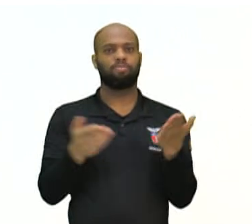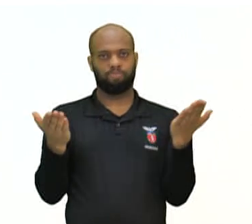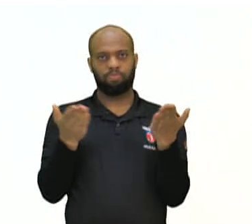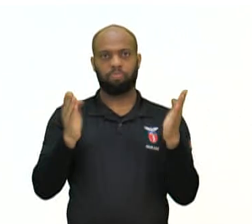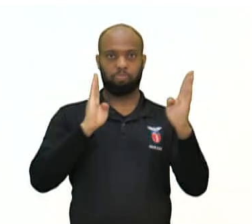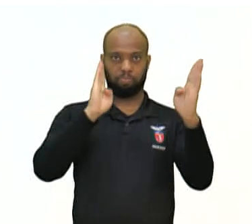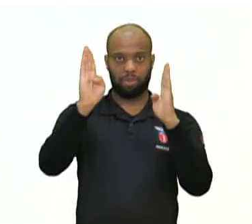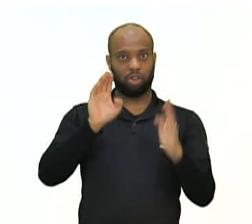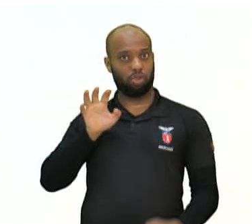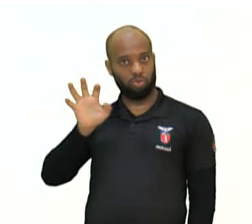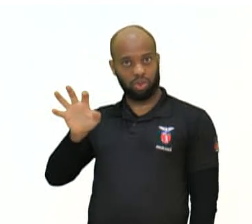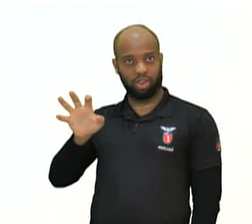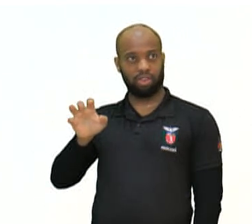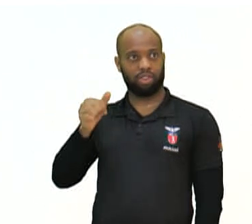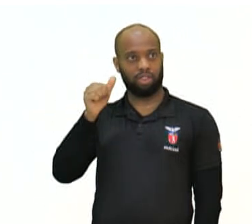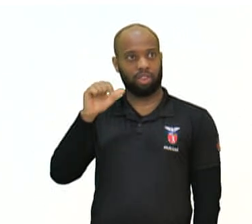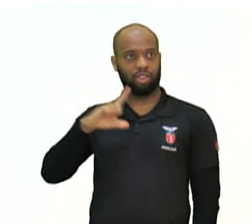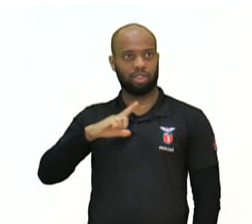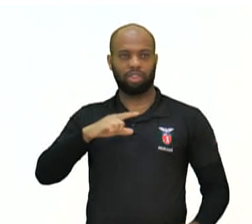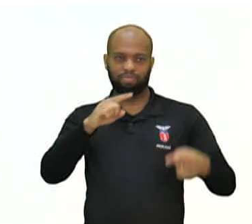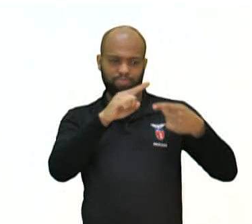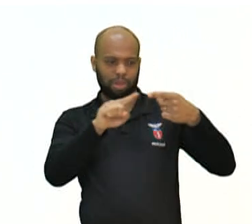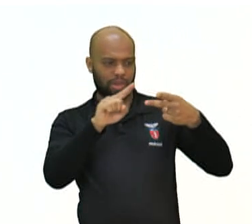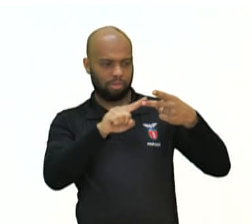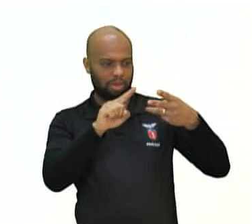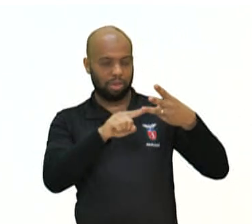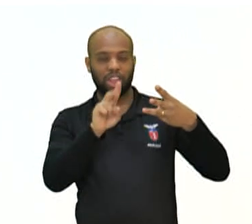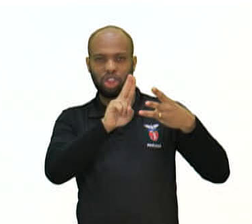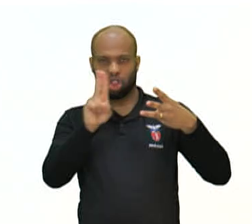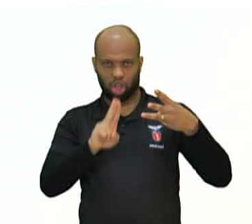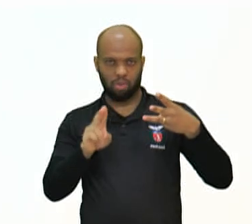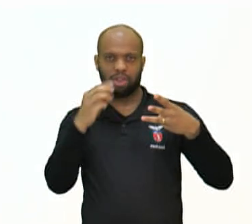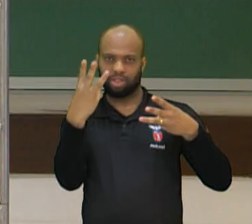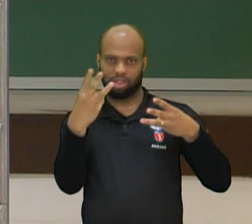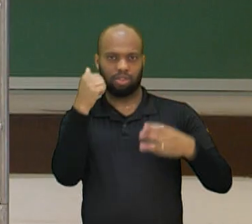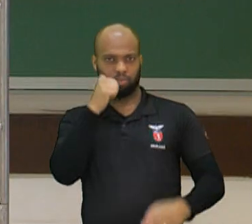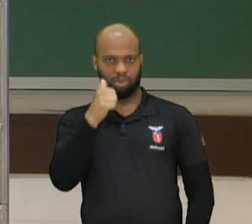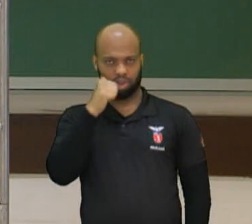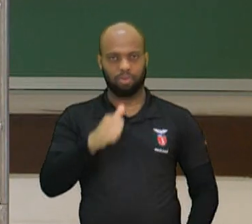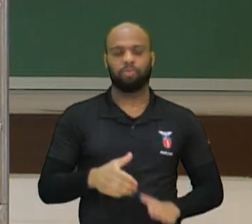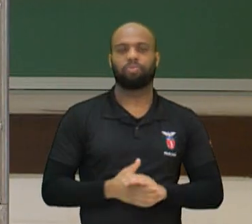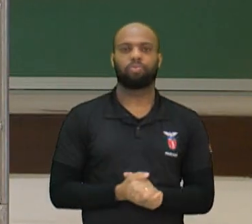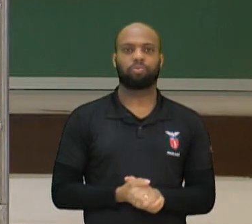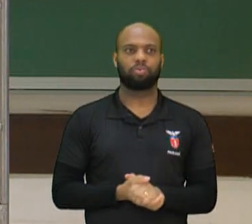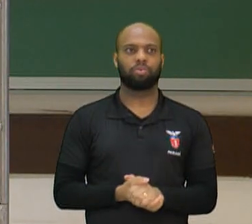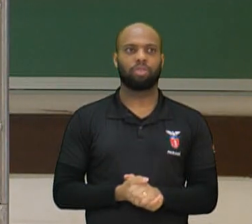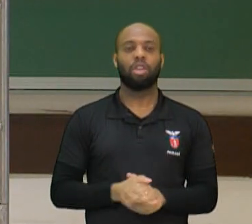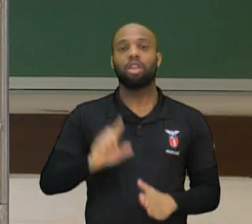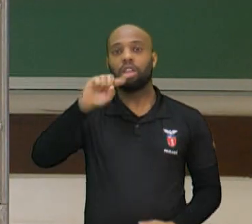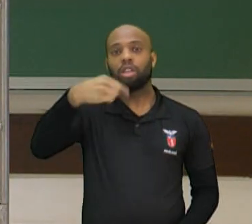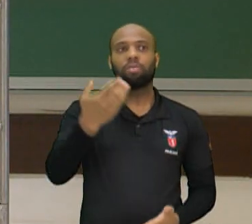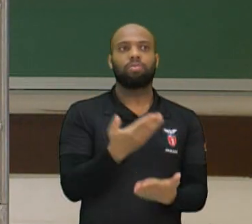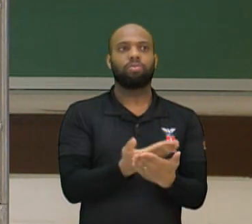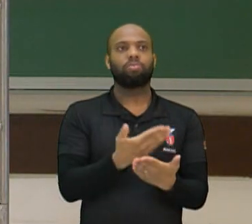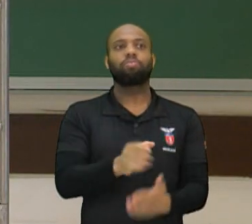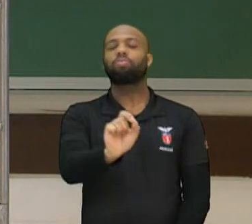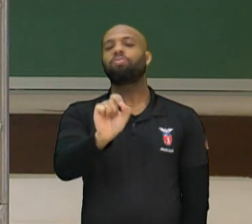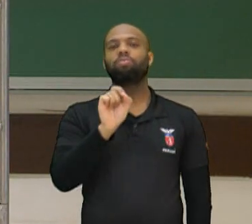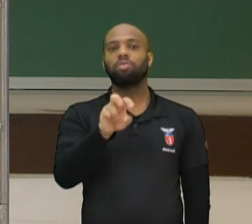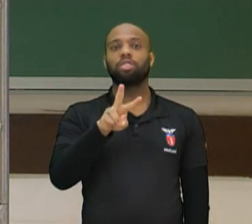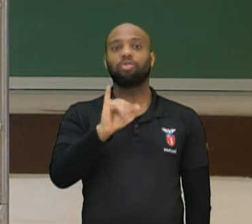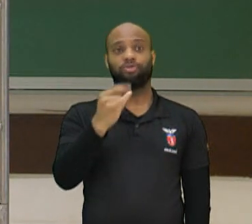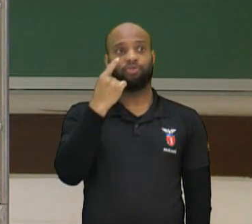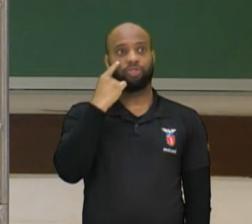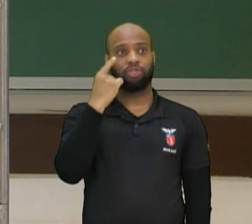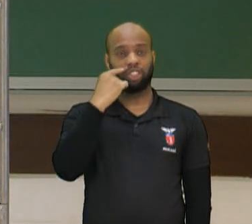período: Eleanor Roosevelt, Berta Lutz e as sufragistas. Na próxima aula,